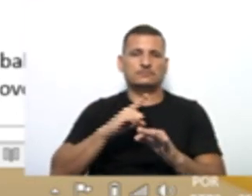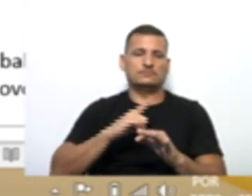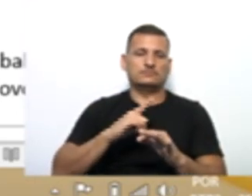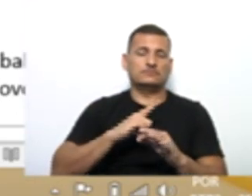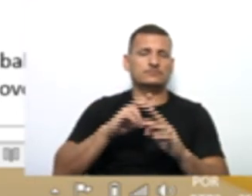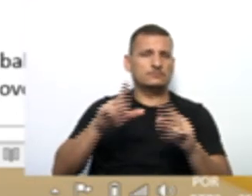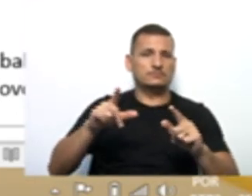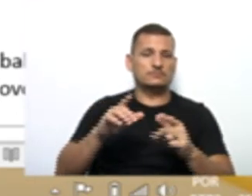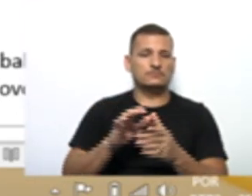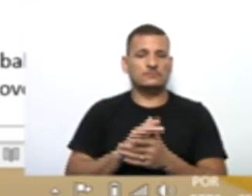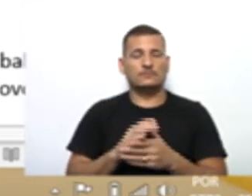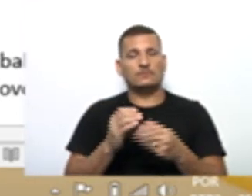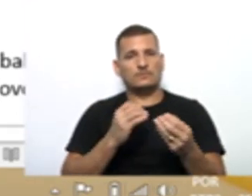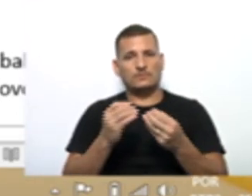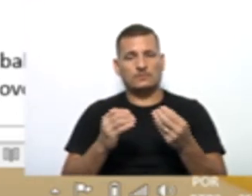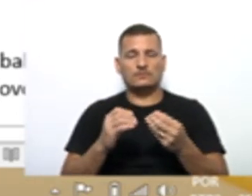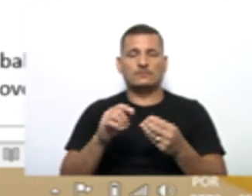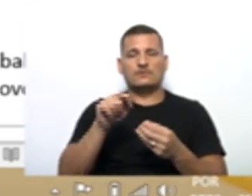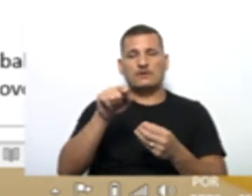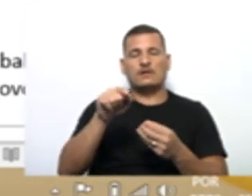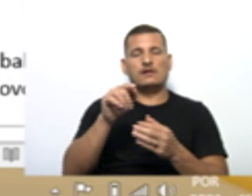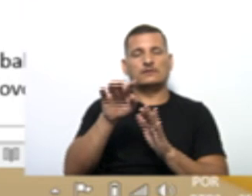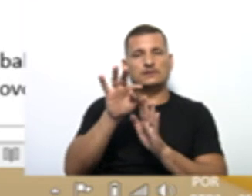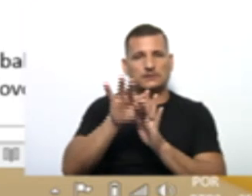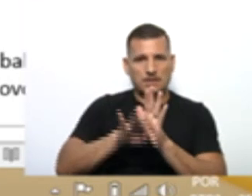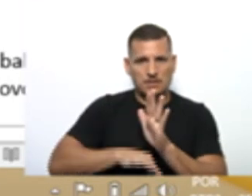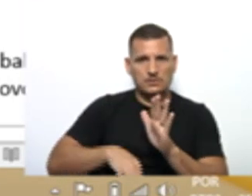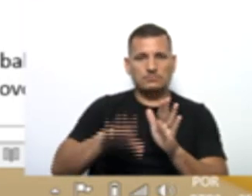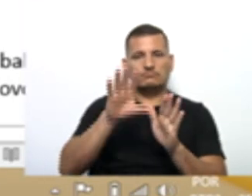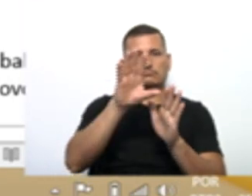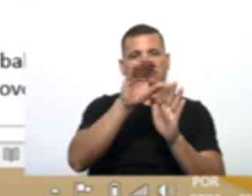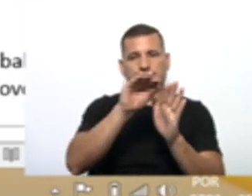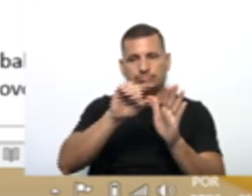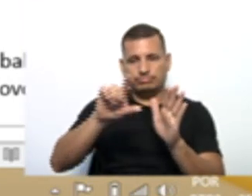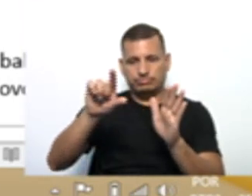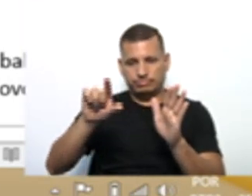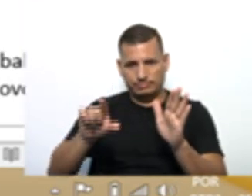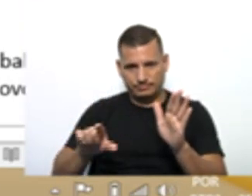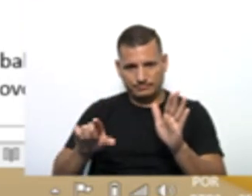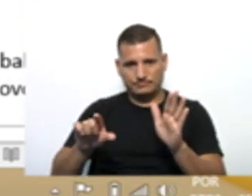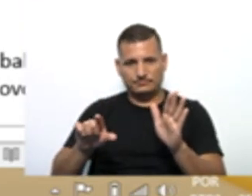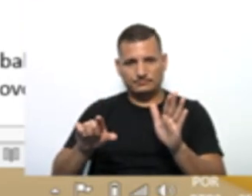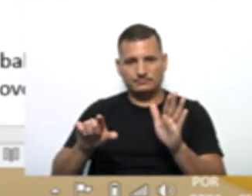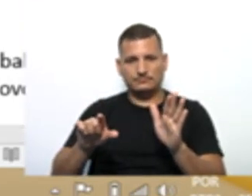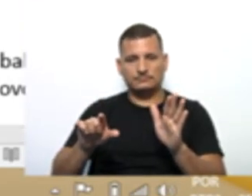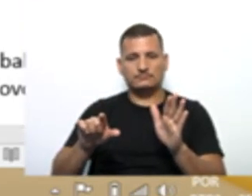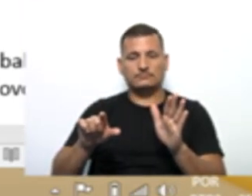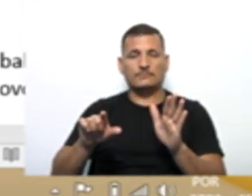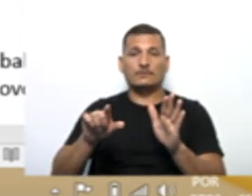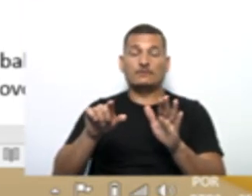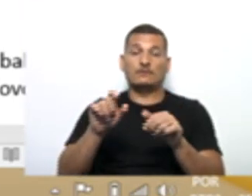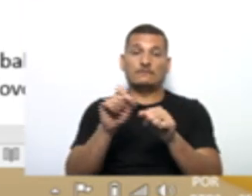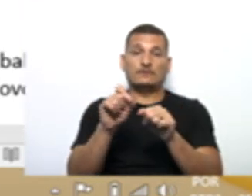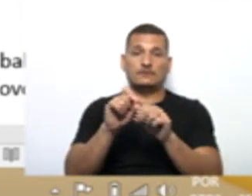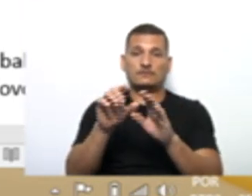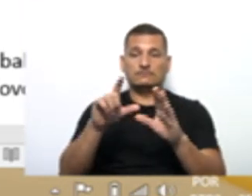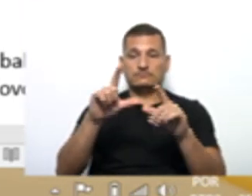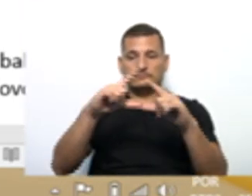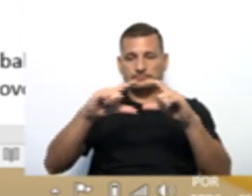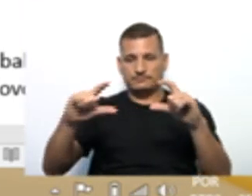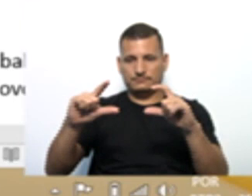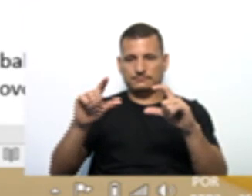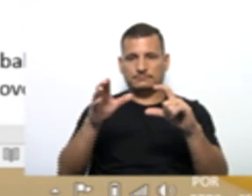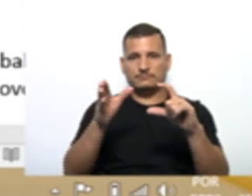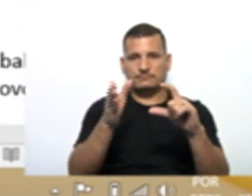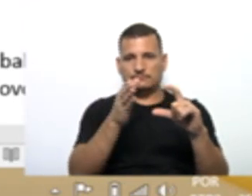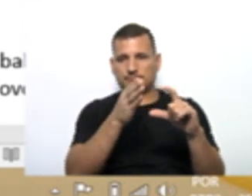você pode selecionar todo o texto, você pode fazer um recuo. E para fazer esse recuo, você pode